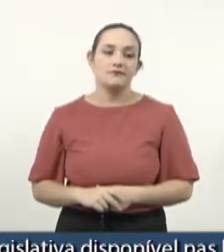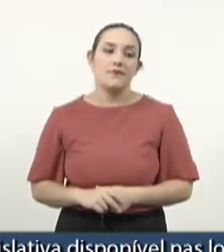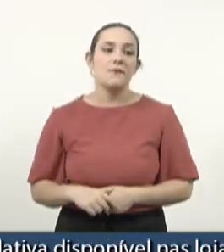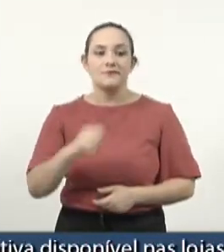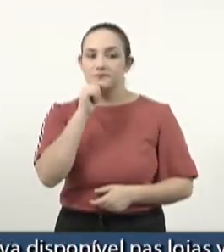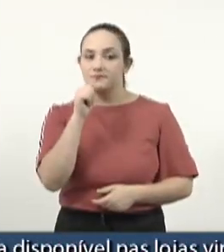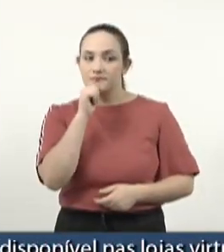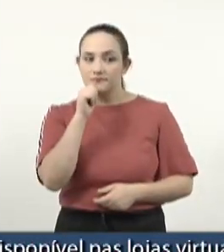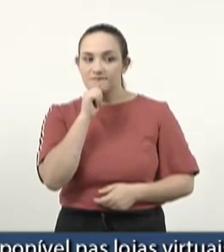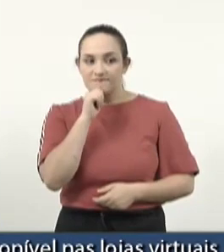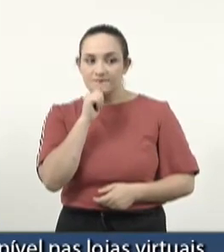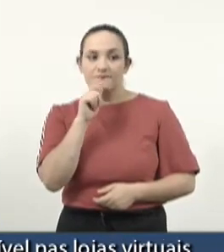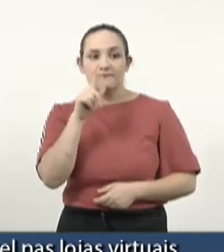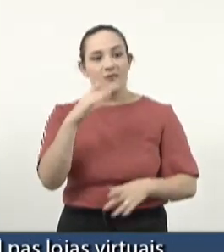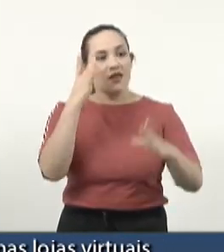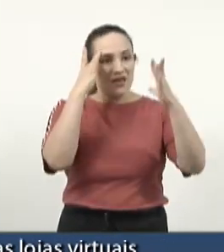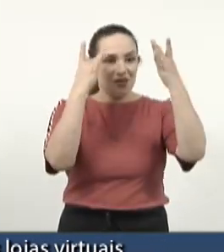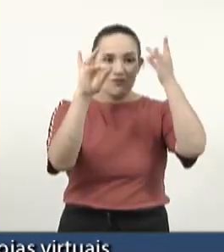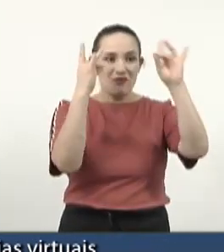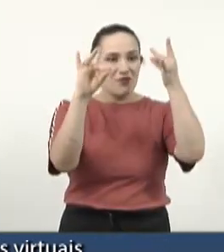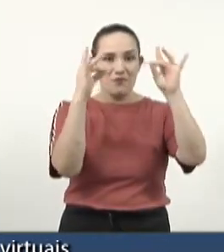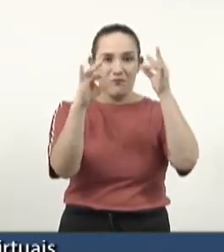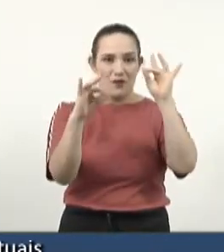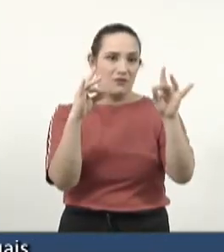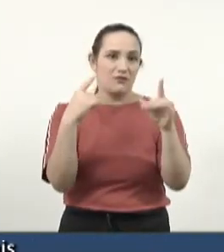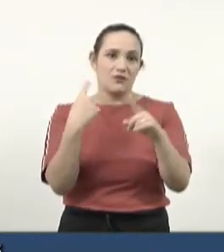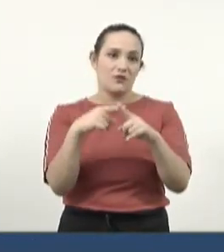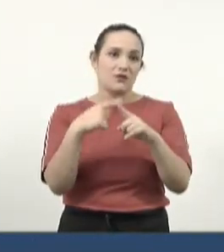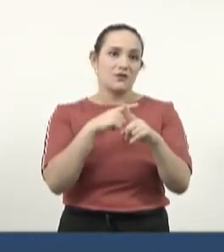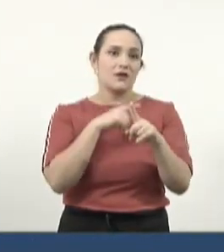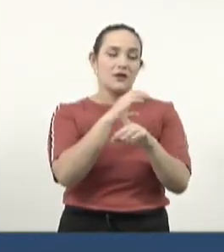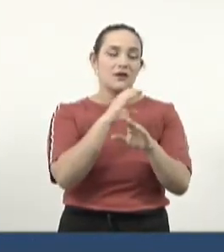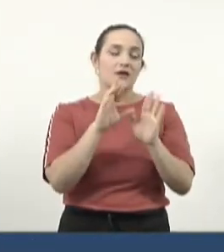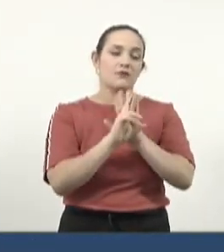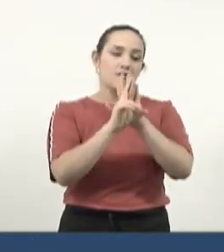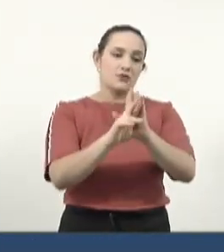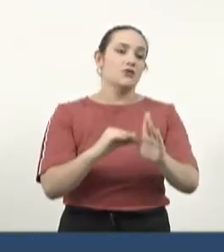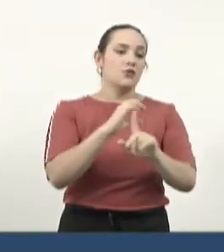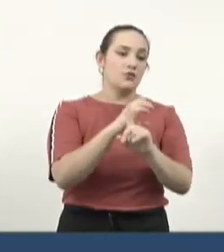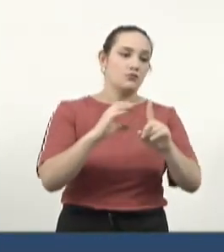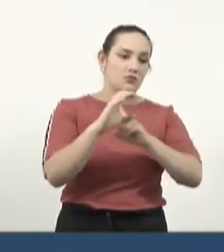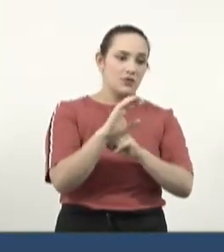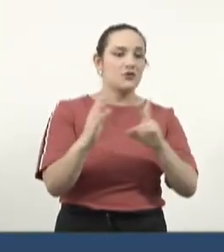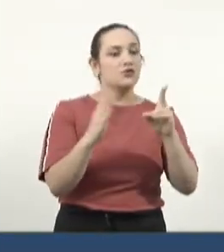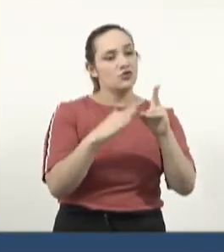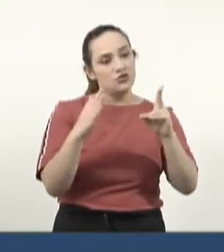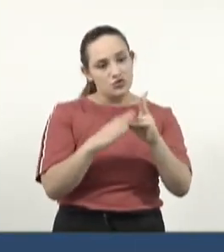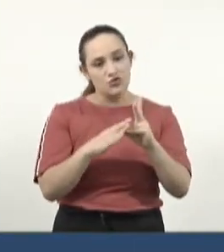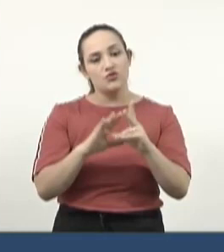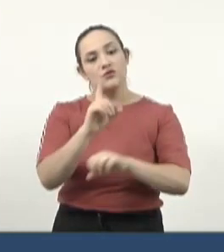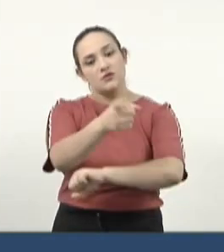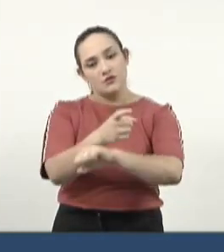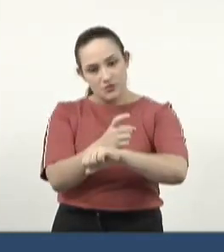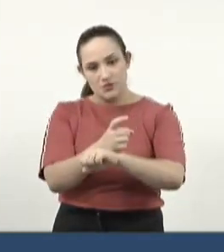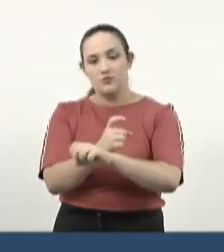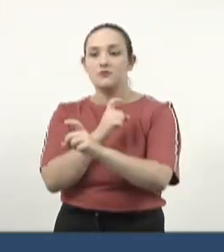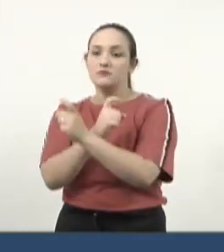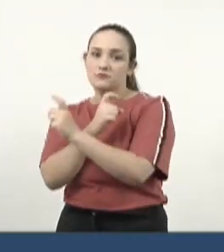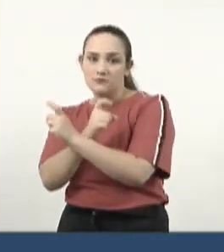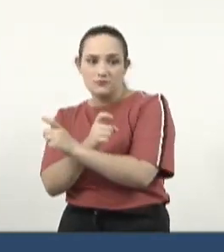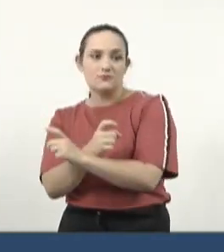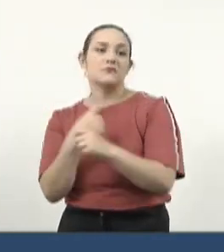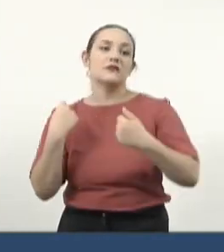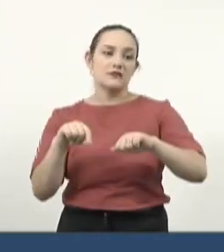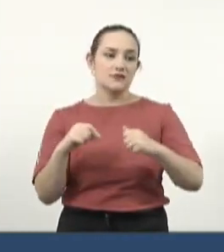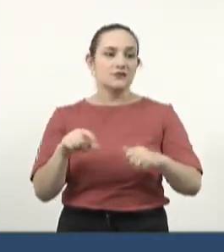com uma representação de cada comunidade indígena, quilombola ou assentado, para definir as políticas de